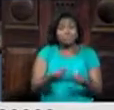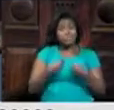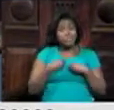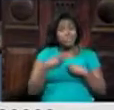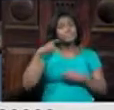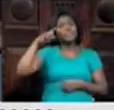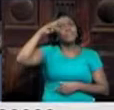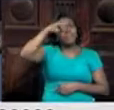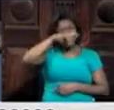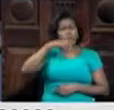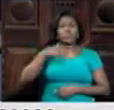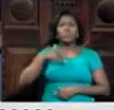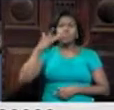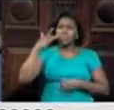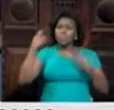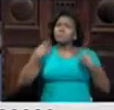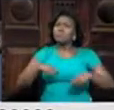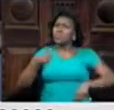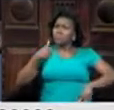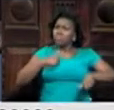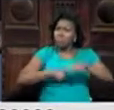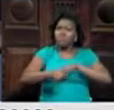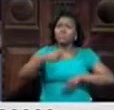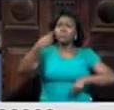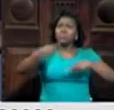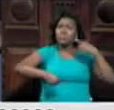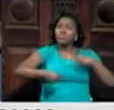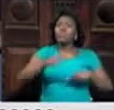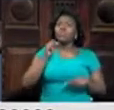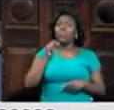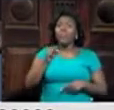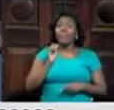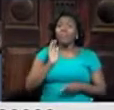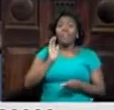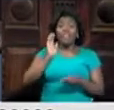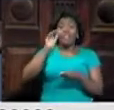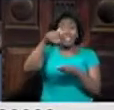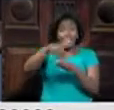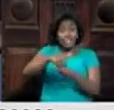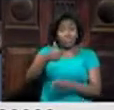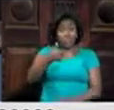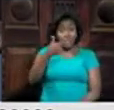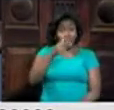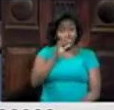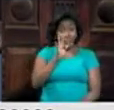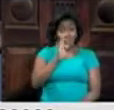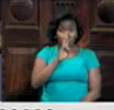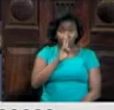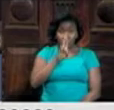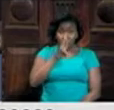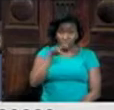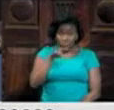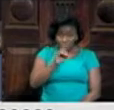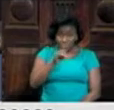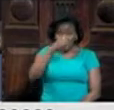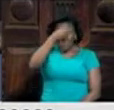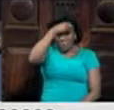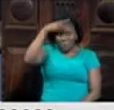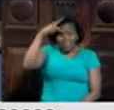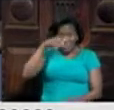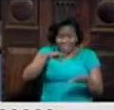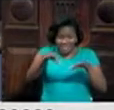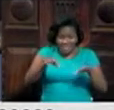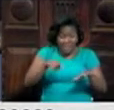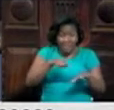ter reforma política no sentido de eleições com segundo turno para os municípios com mais